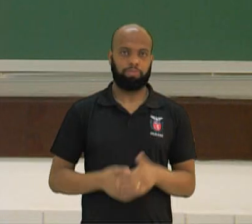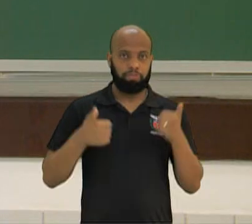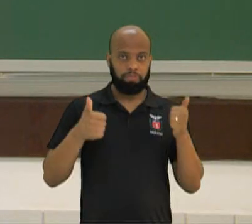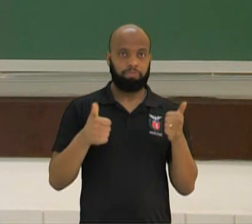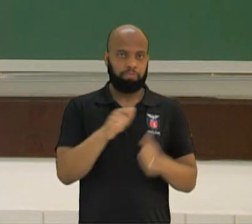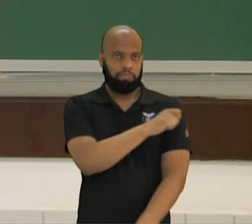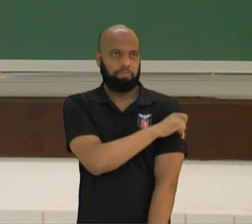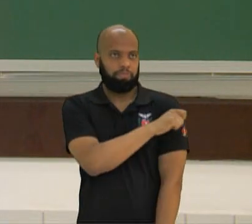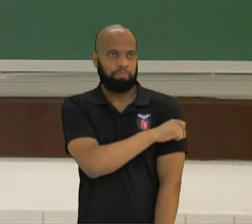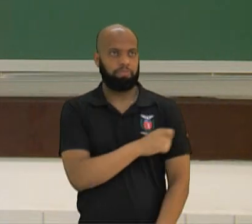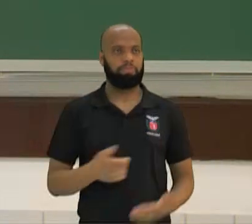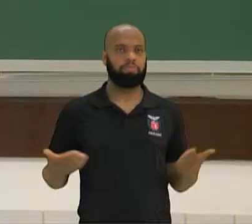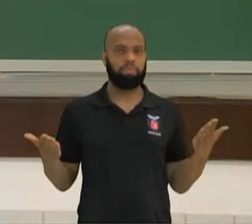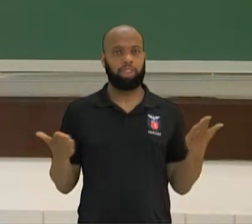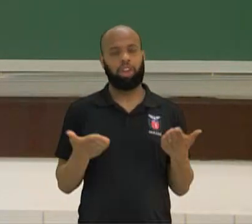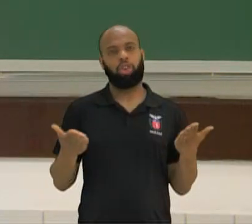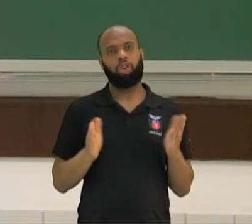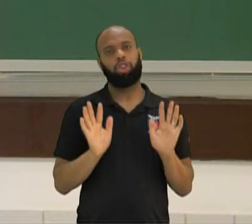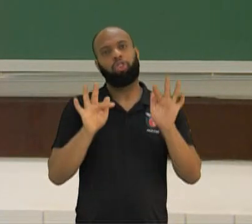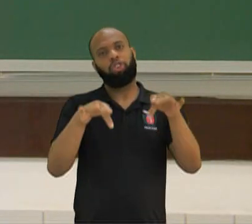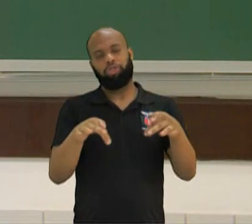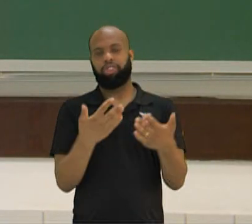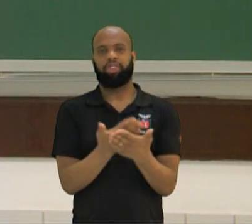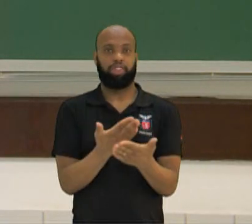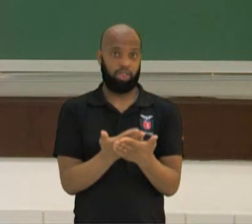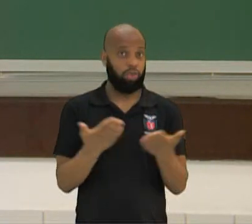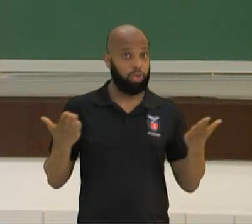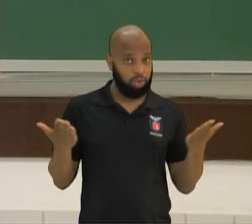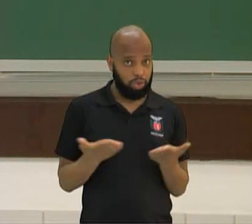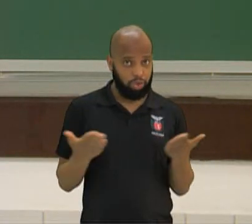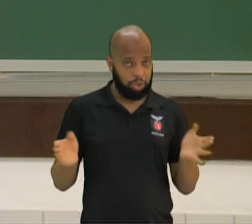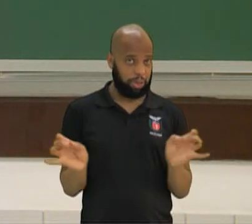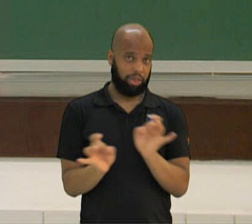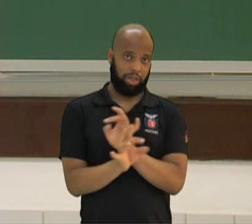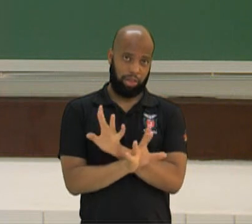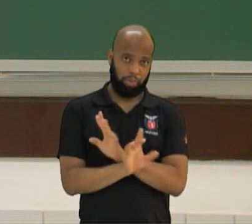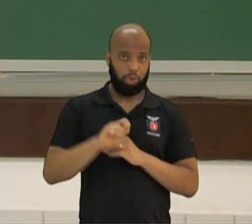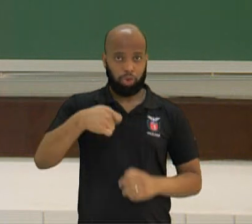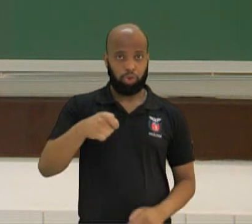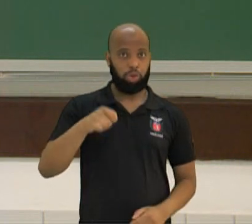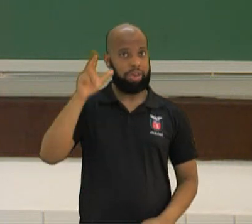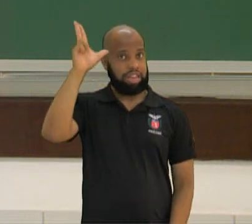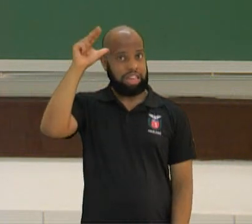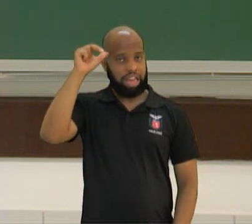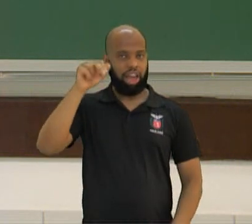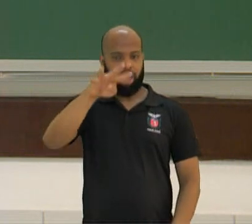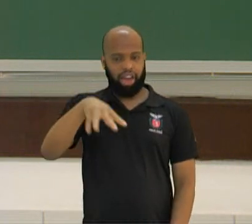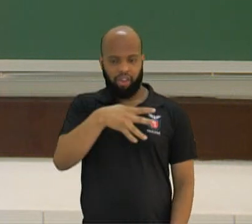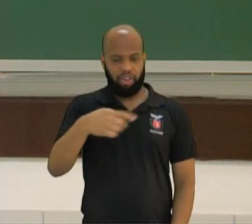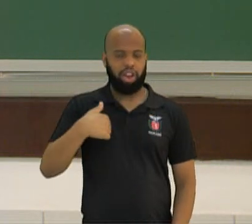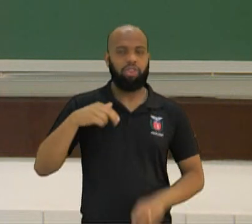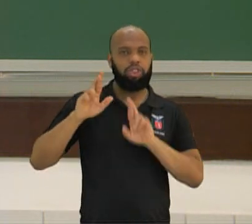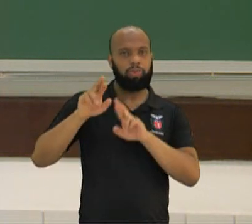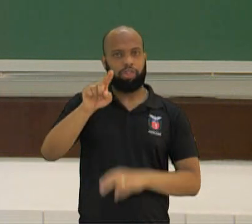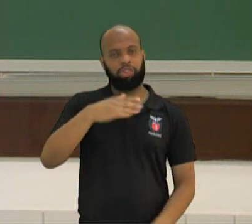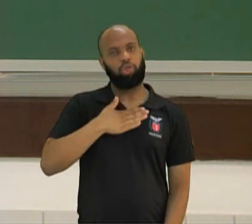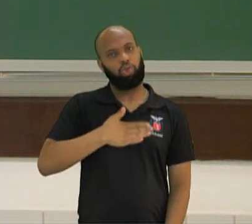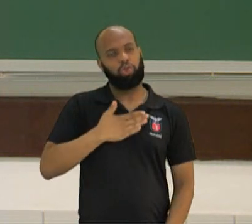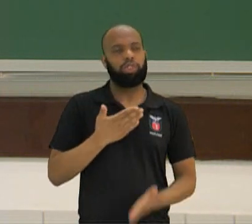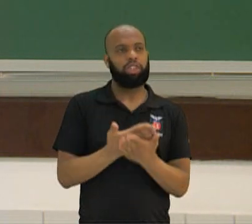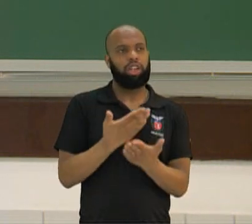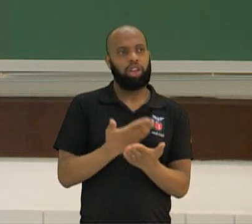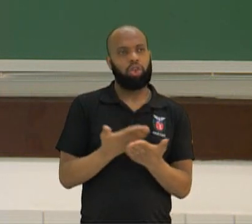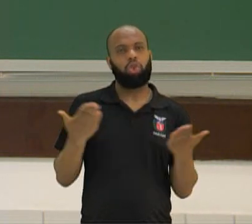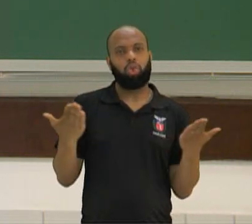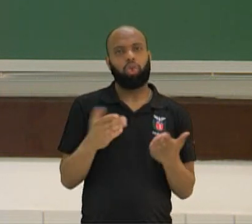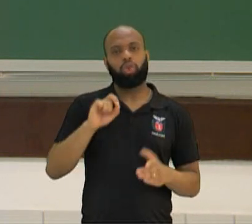Bem, alunos, então a gente encerra essa aula, né? Encerramos aí falando sobre o xadrez. Espero que vocês tenham gostado dessa aula, né? Hoje